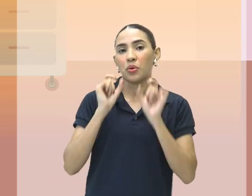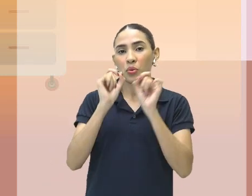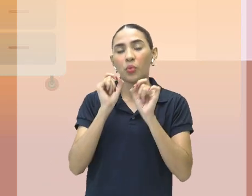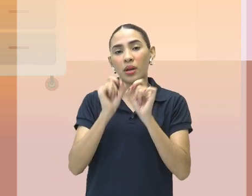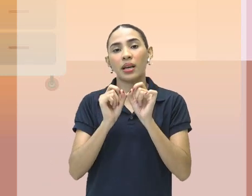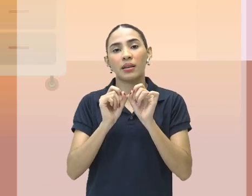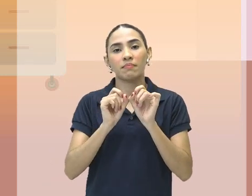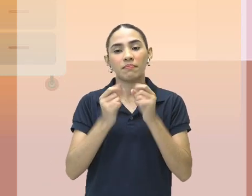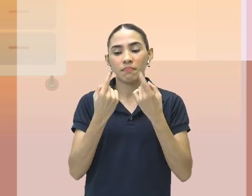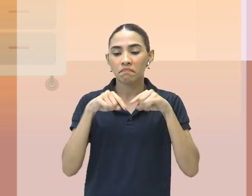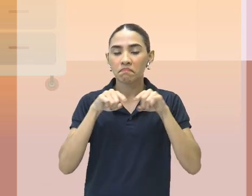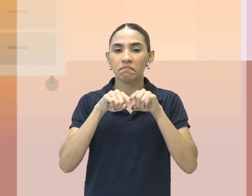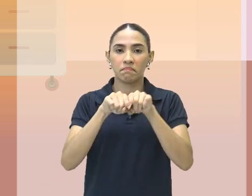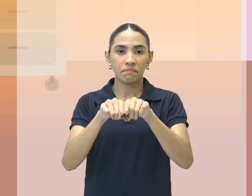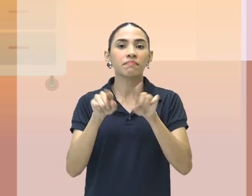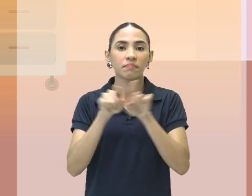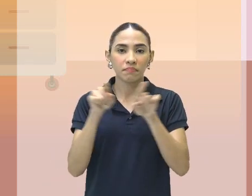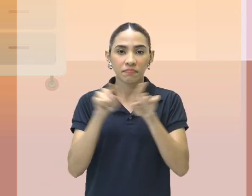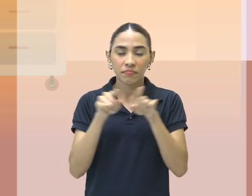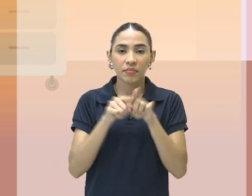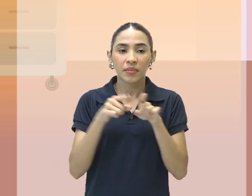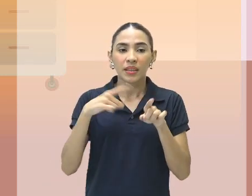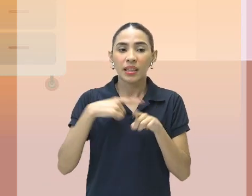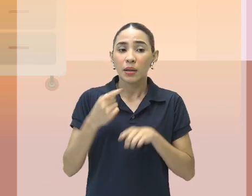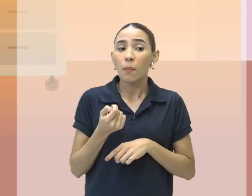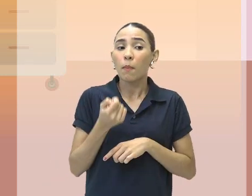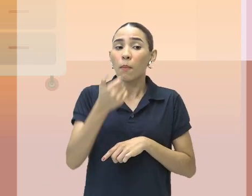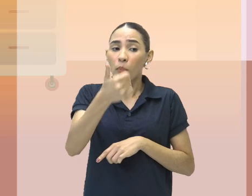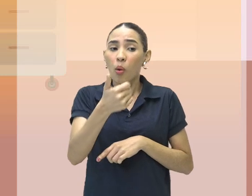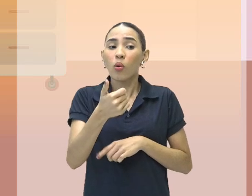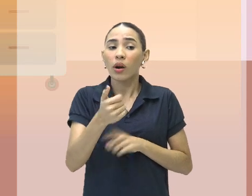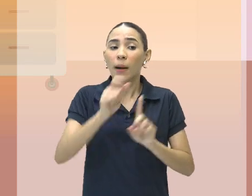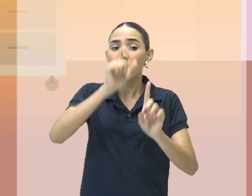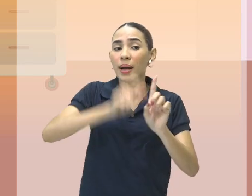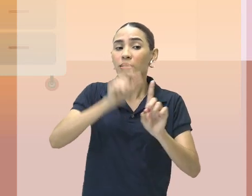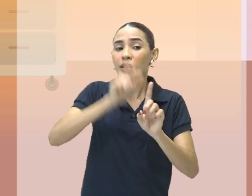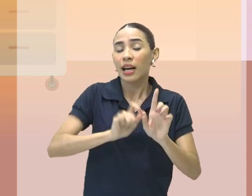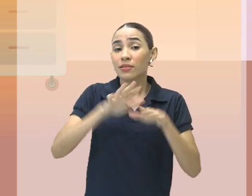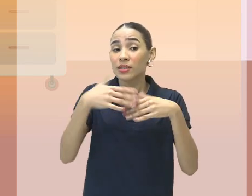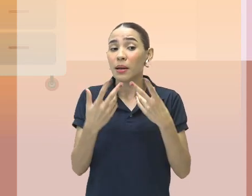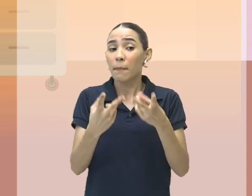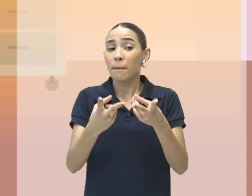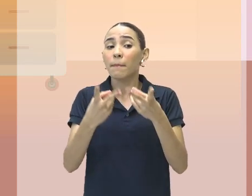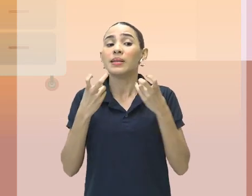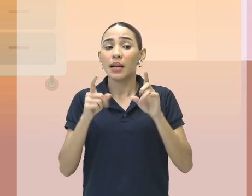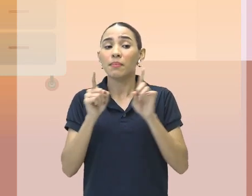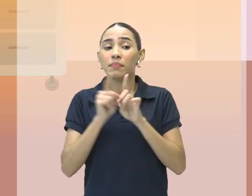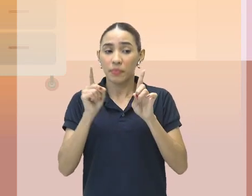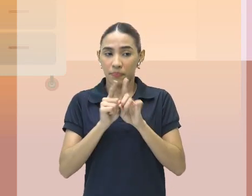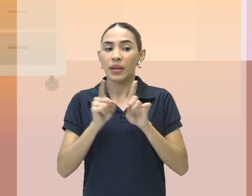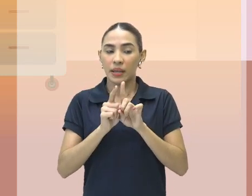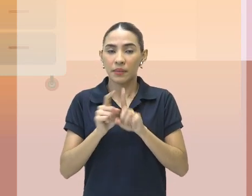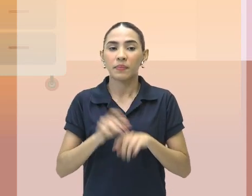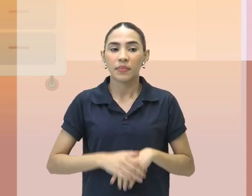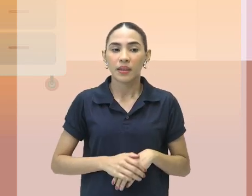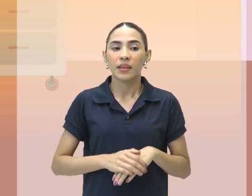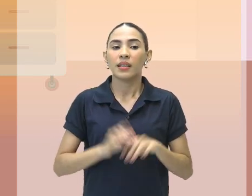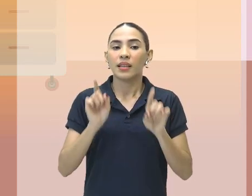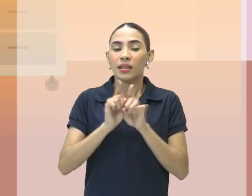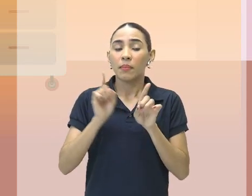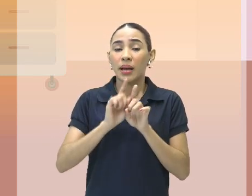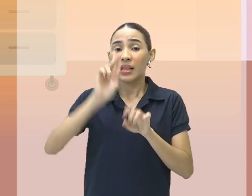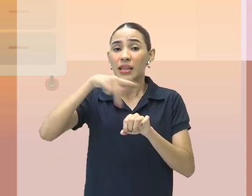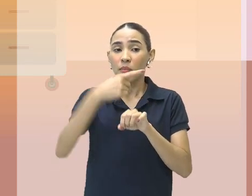são bem lineares, né, e tem poucas personagens. Vocês veem aí que só aparece a moça tecelã e também o